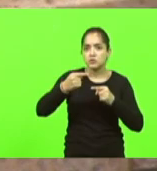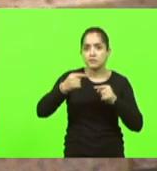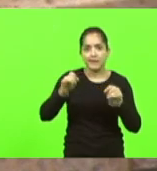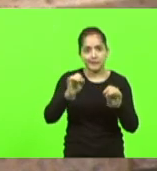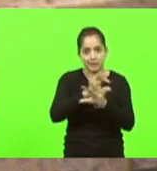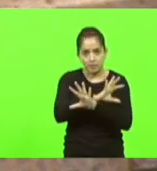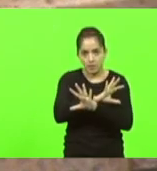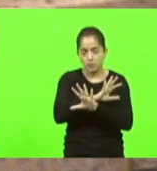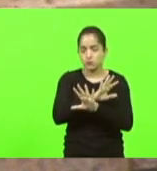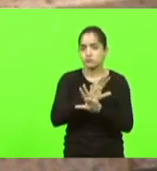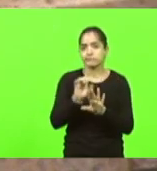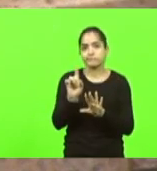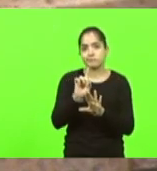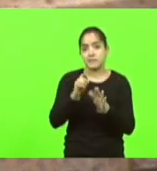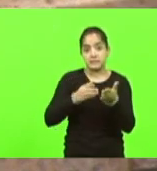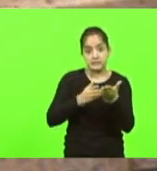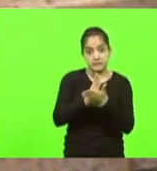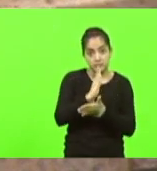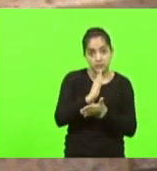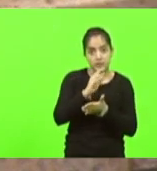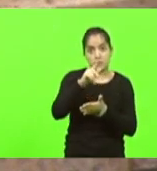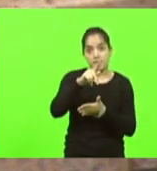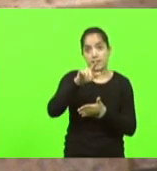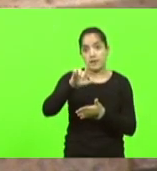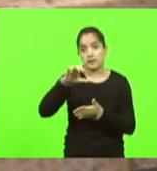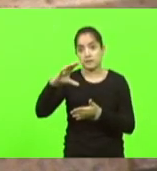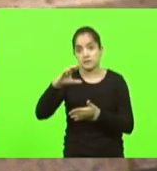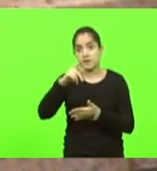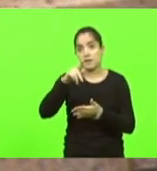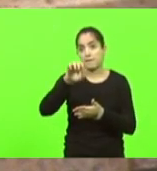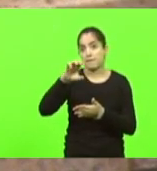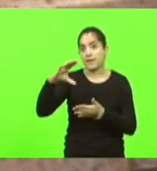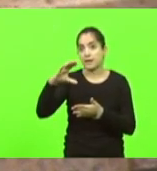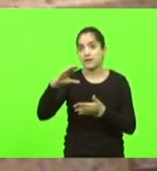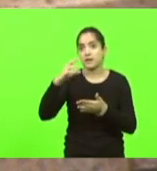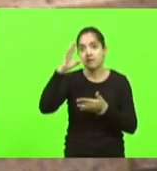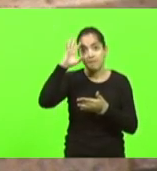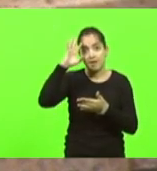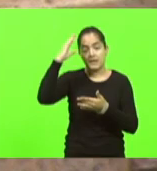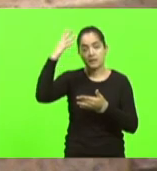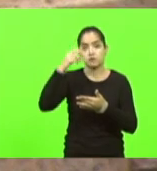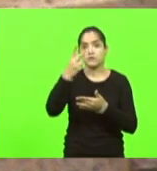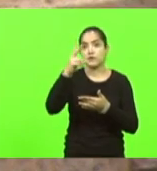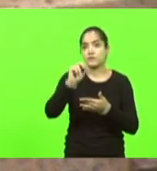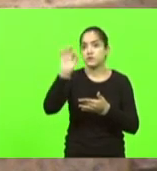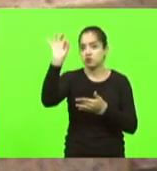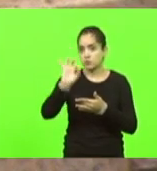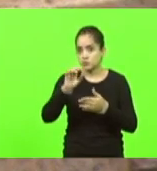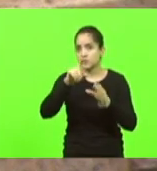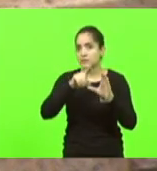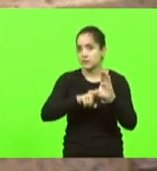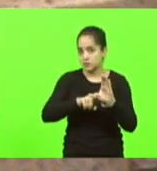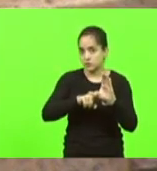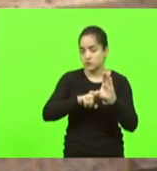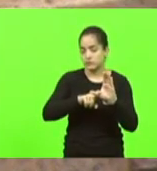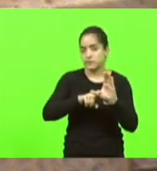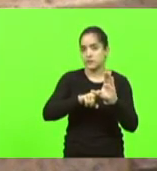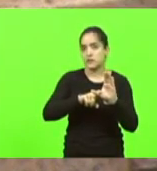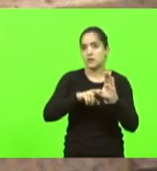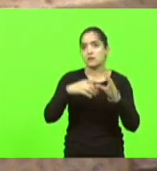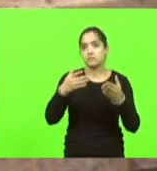nós estamos se a PEC for aprovada e o pele você também nós vamos resolver cerca de vinte por cento apenas da dívida atuarial